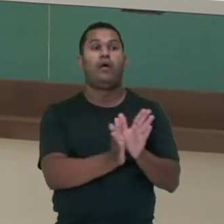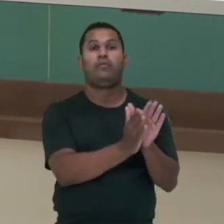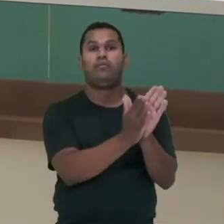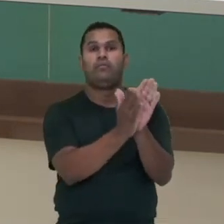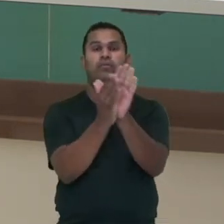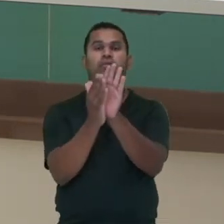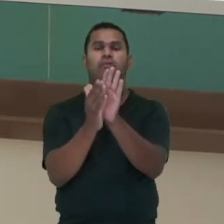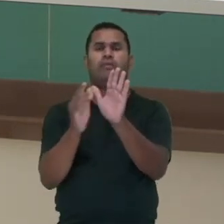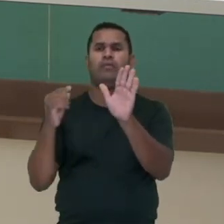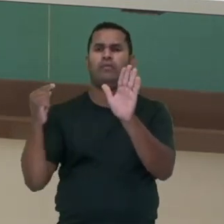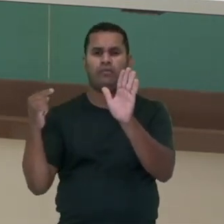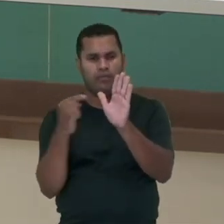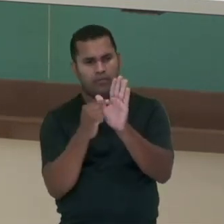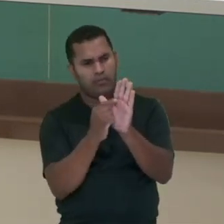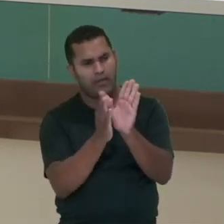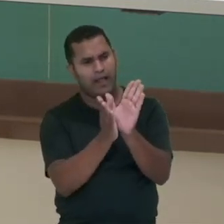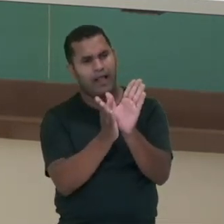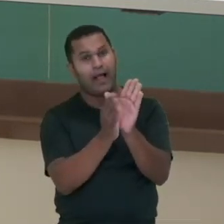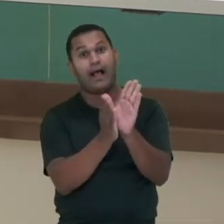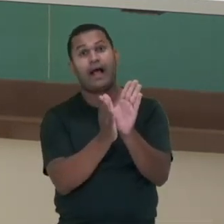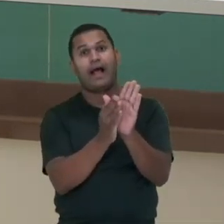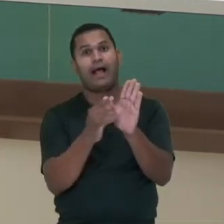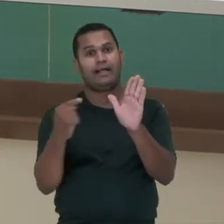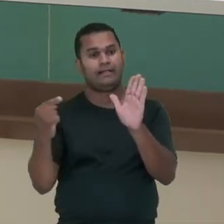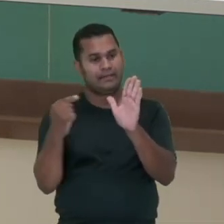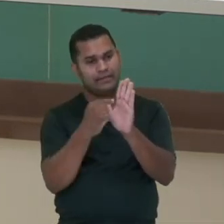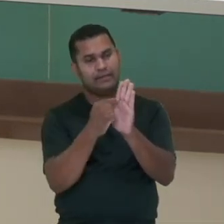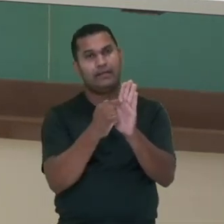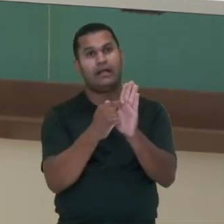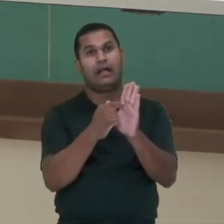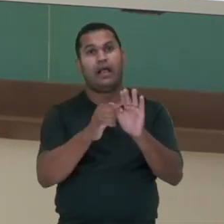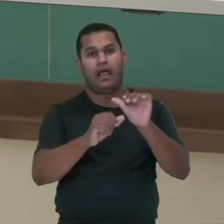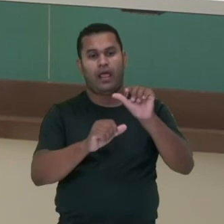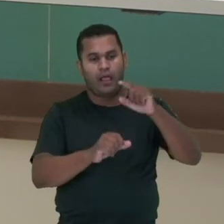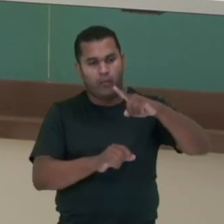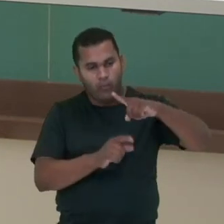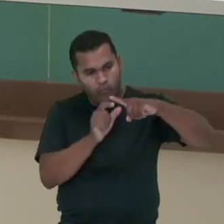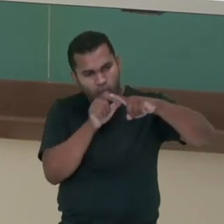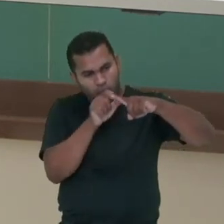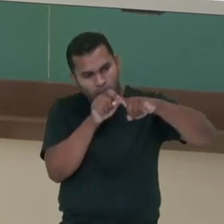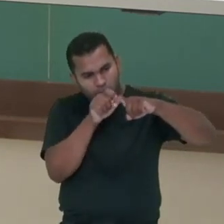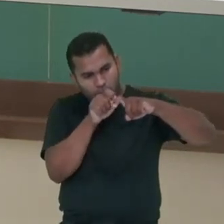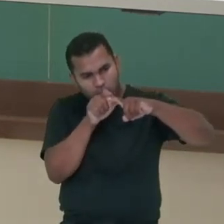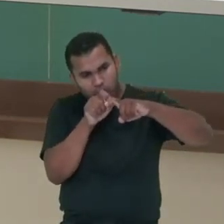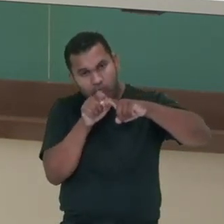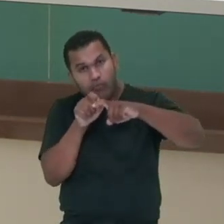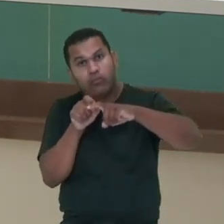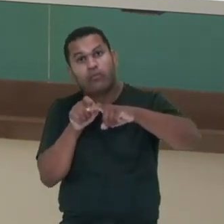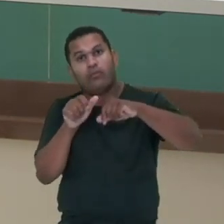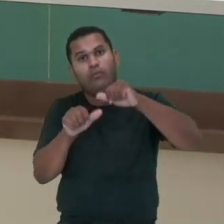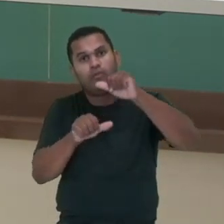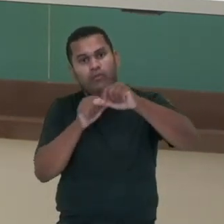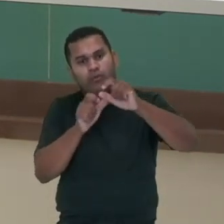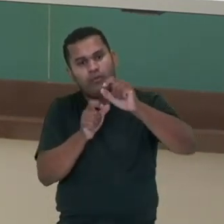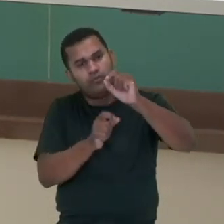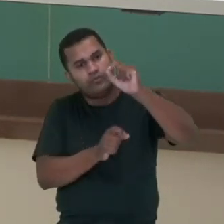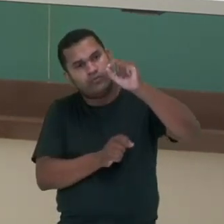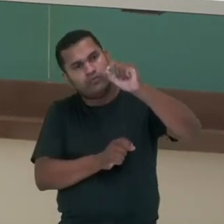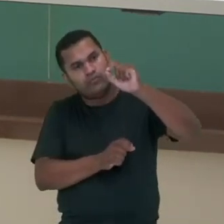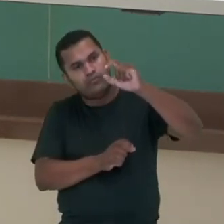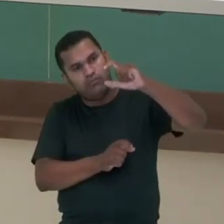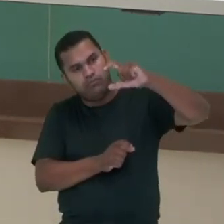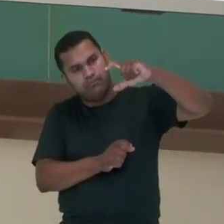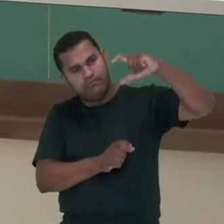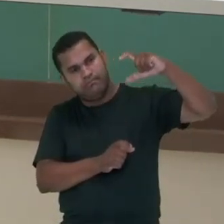pela fase de larva, fase de pupa, até se tornar uma borboleta adulta. Cada fase do seu ciclo é bem definida, diferente das demais fases. Então